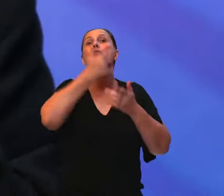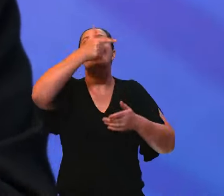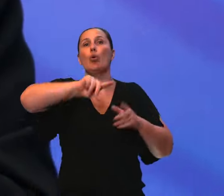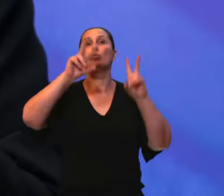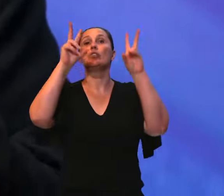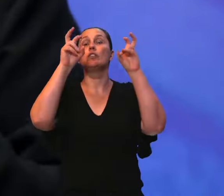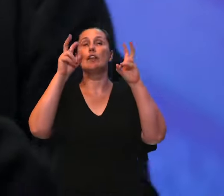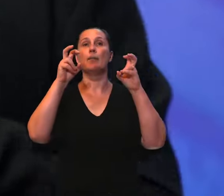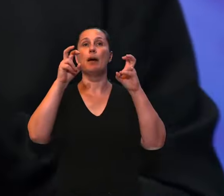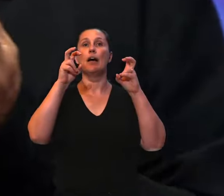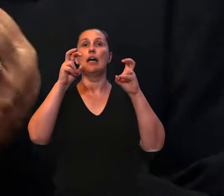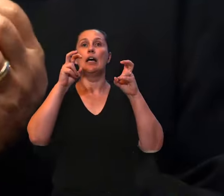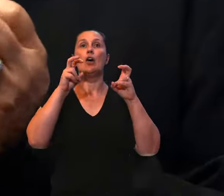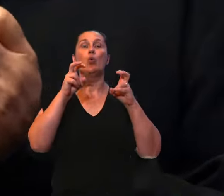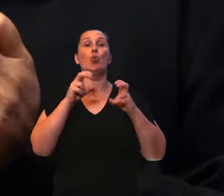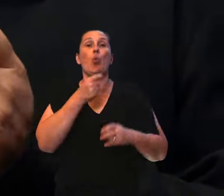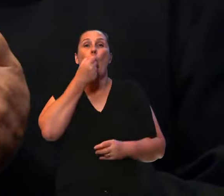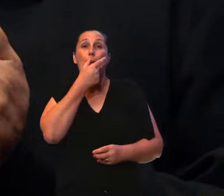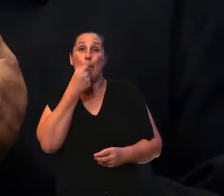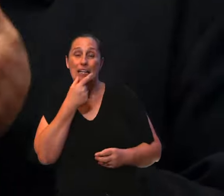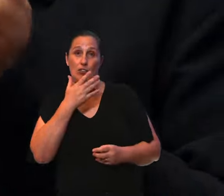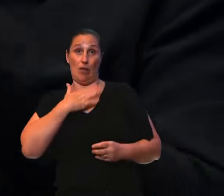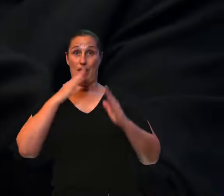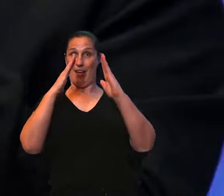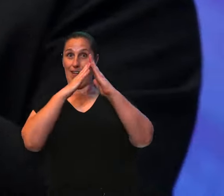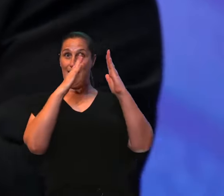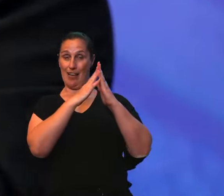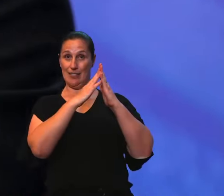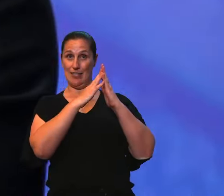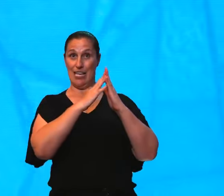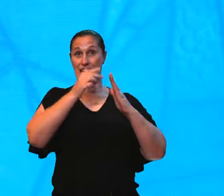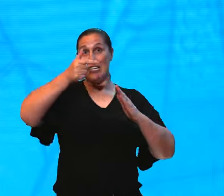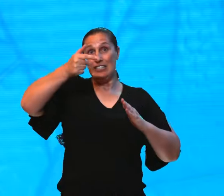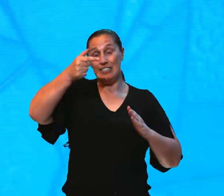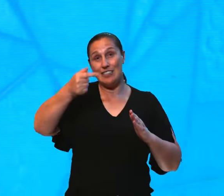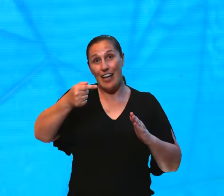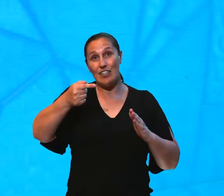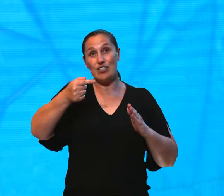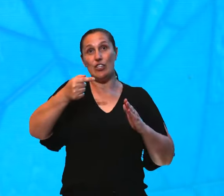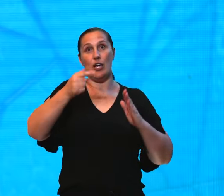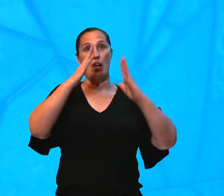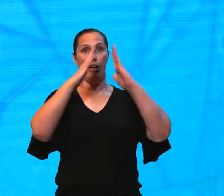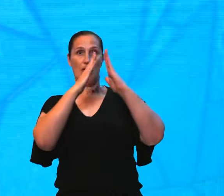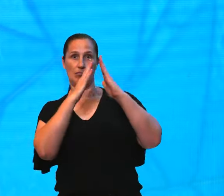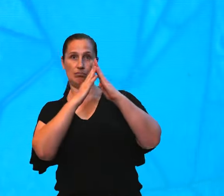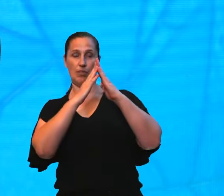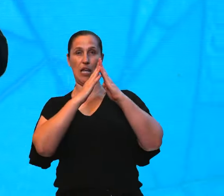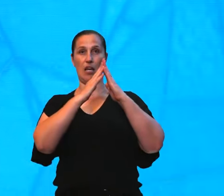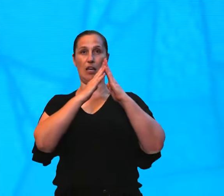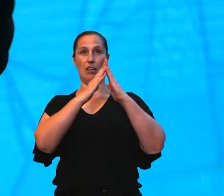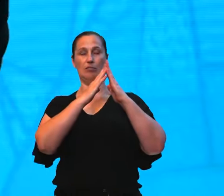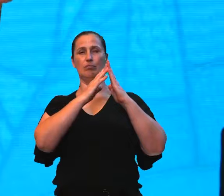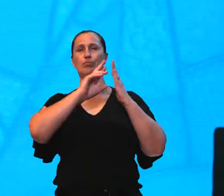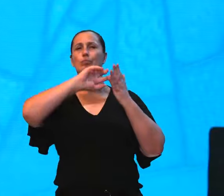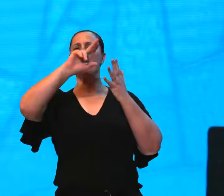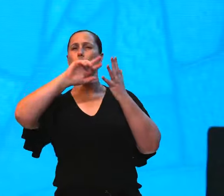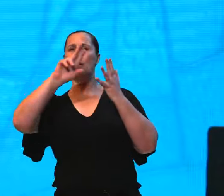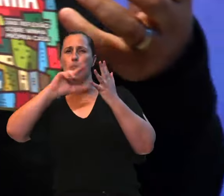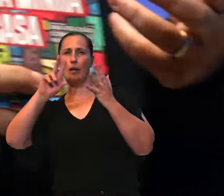eh sete palavras bíblicas que começam com Casa B Betel Betânia Belém Betesda